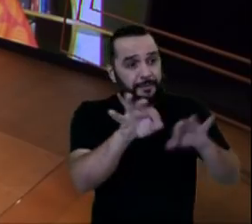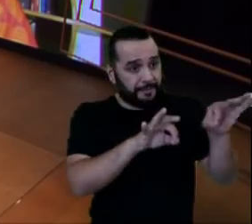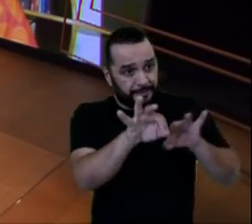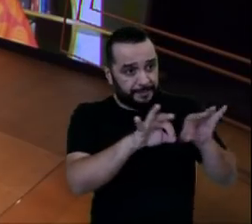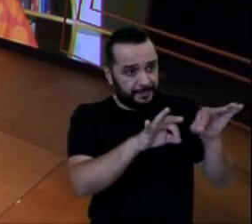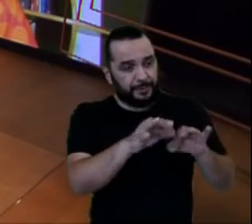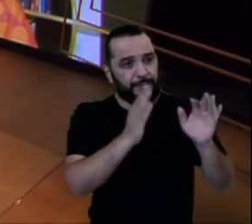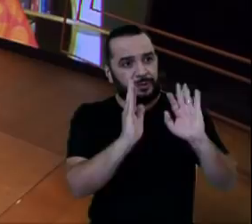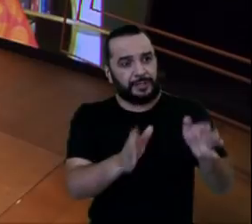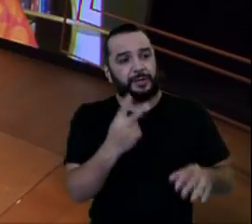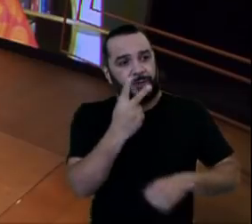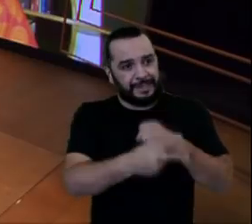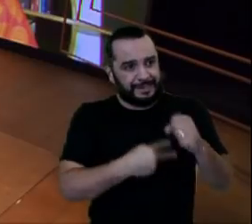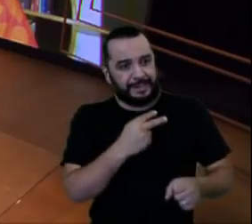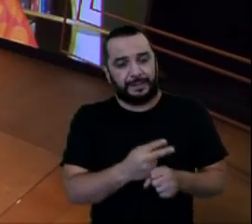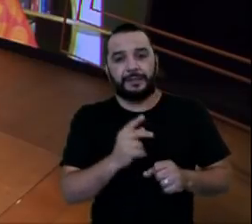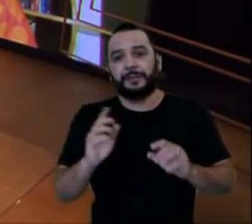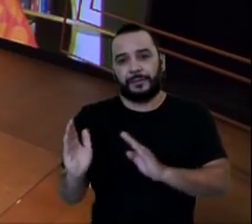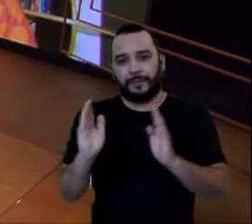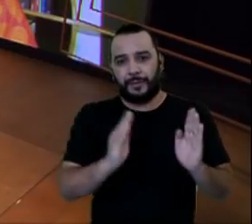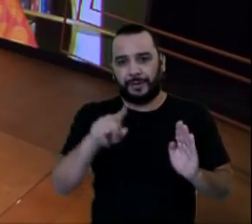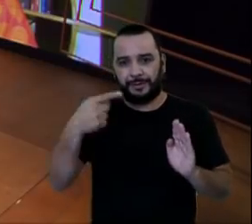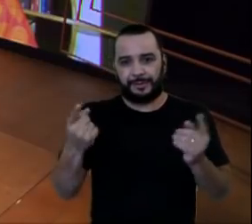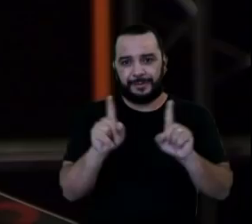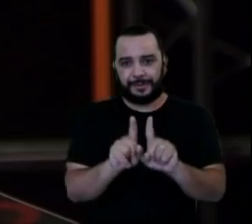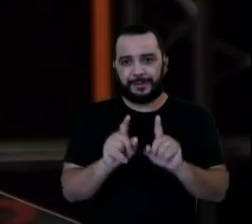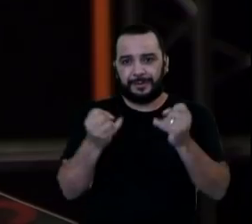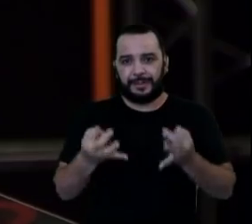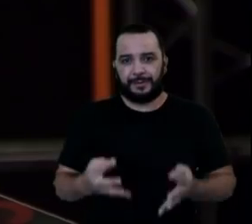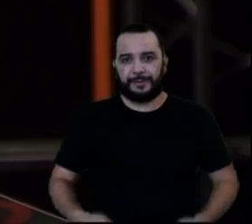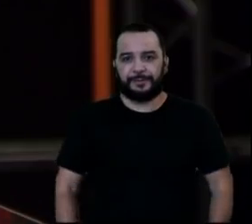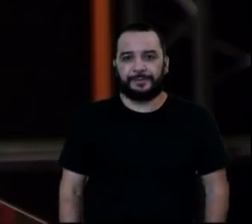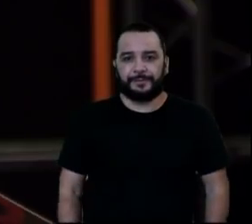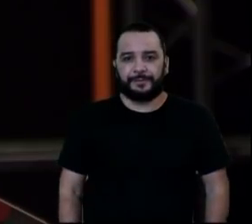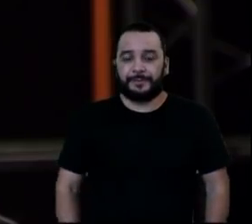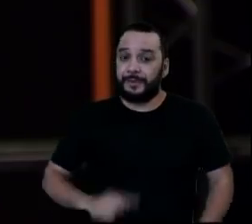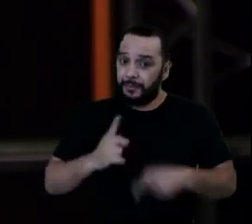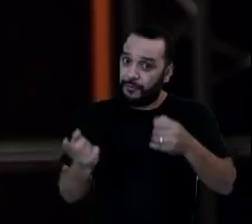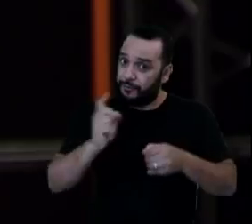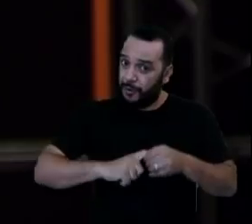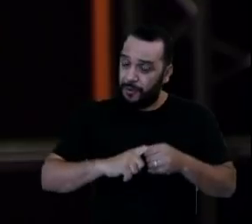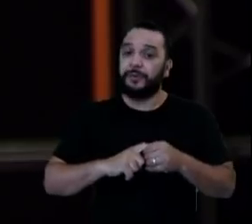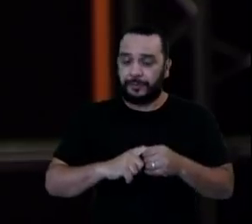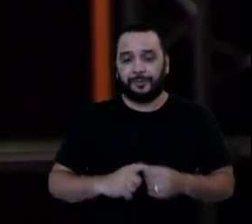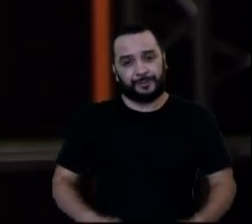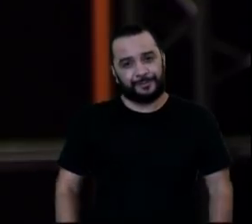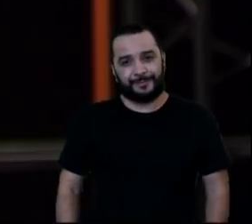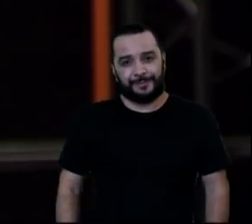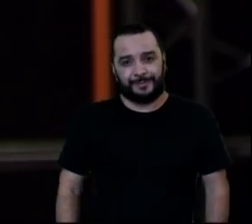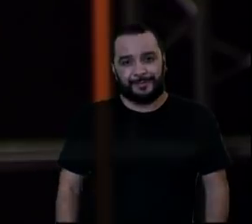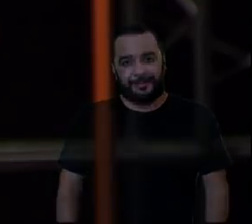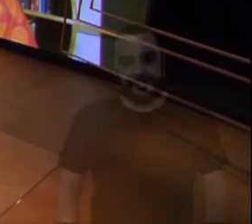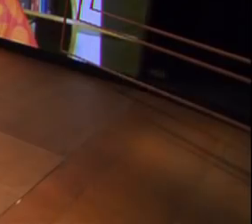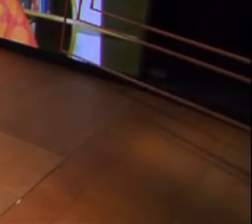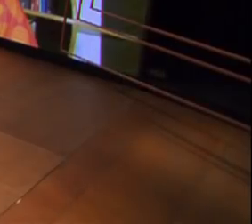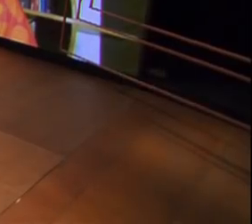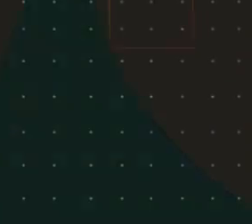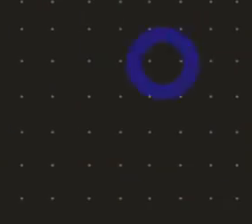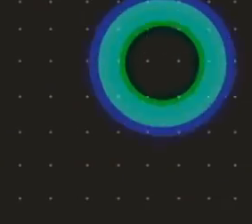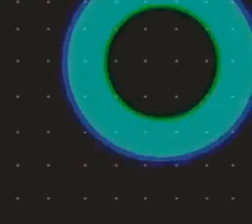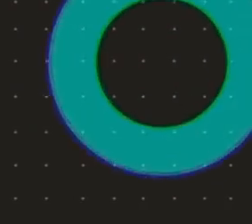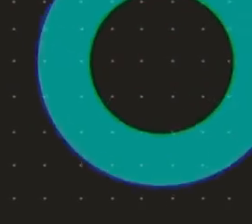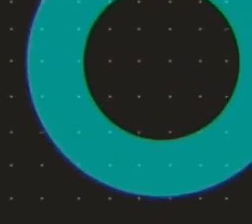eu acho importante ver, sim. Bom, um dos seus trabalhos mais relevantes, acho que a gente pode dizer isso, foi a montagem de Simplesmente